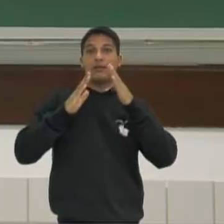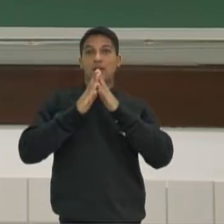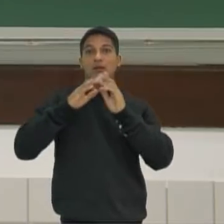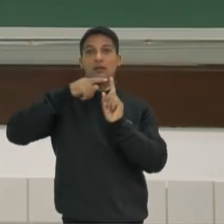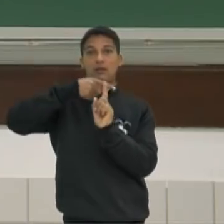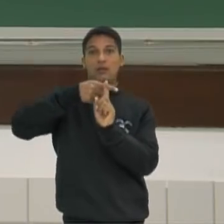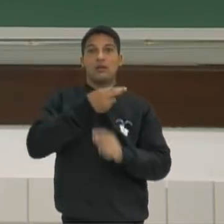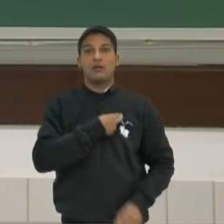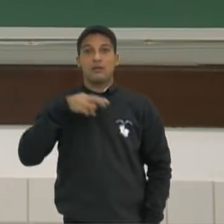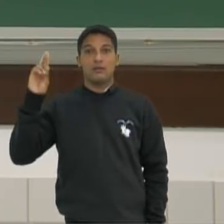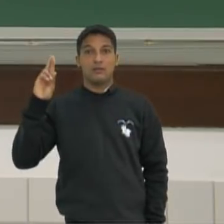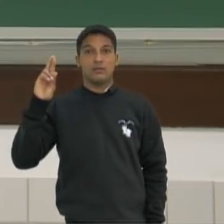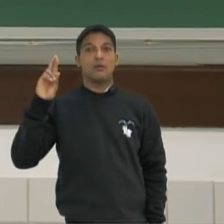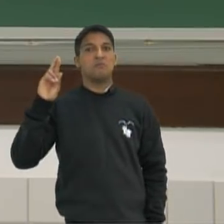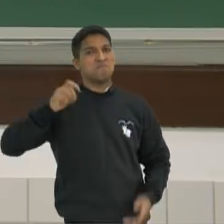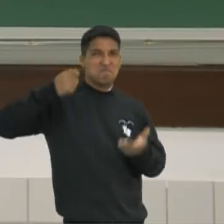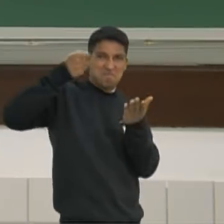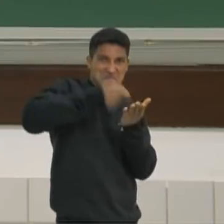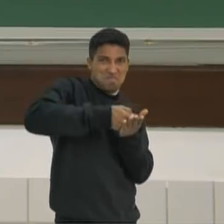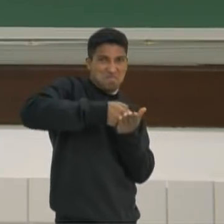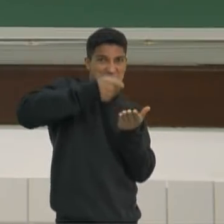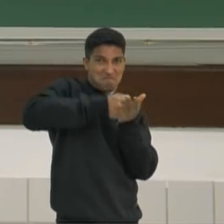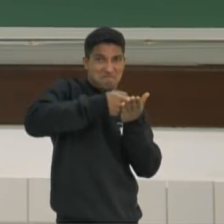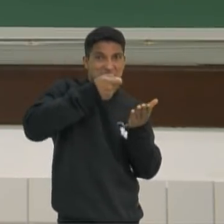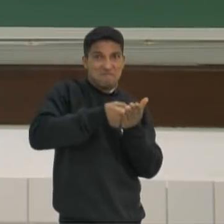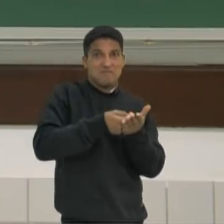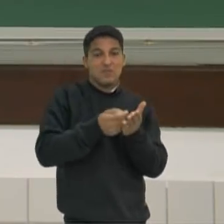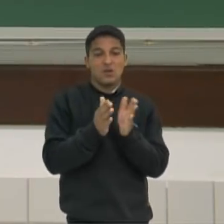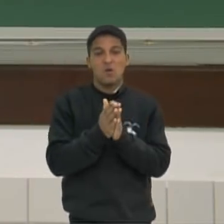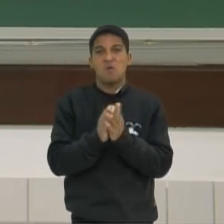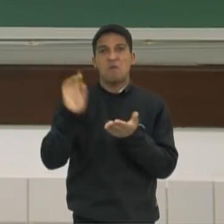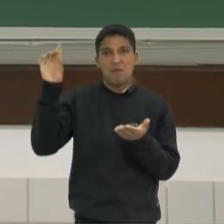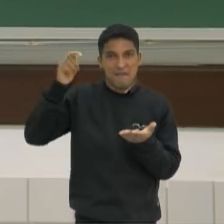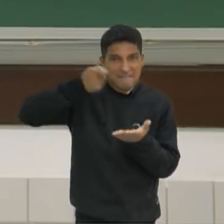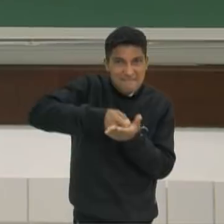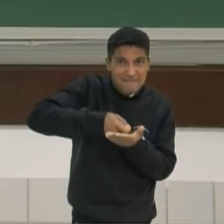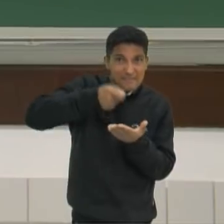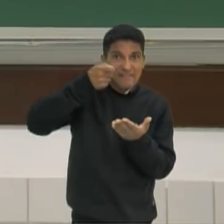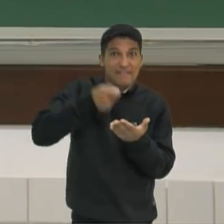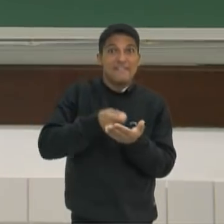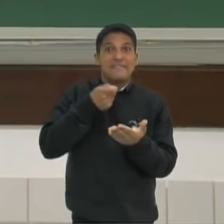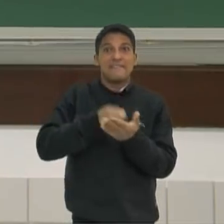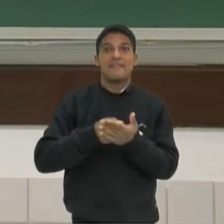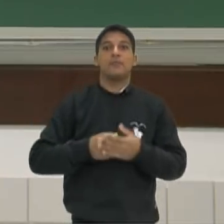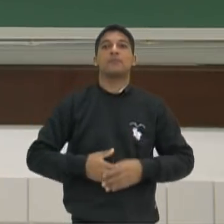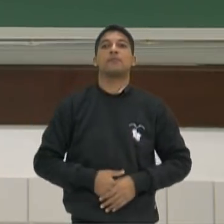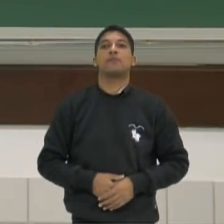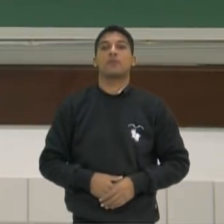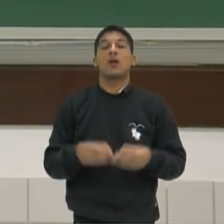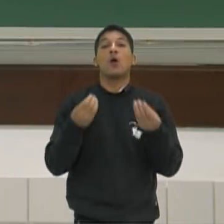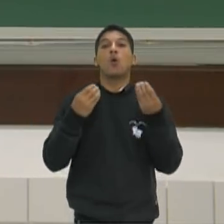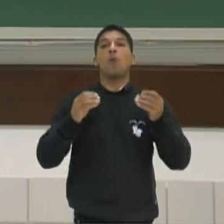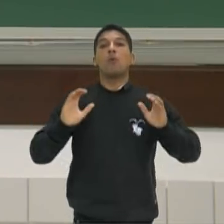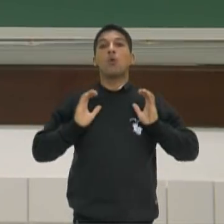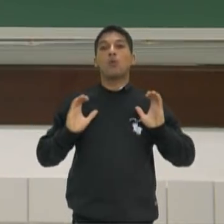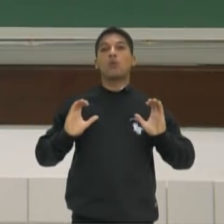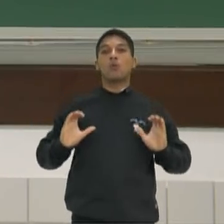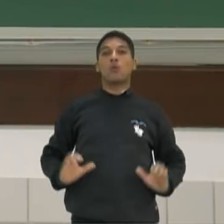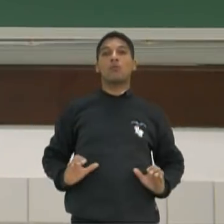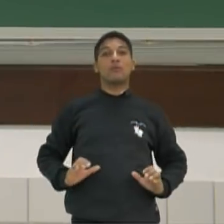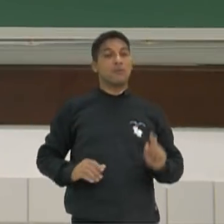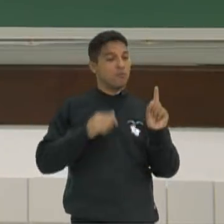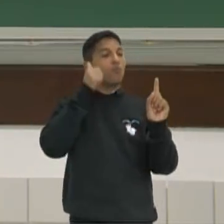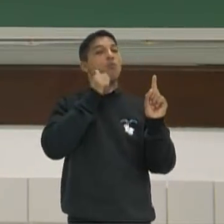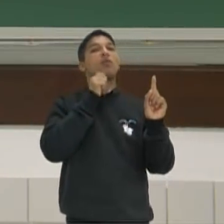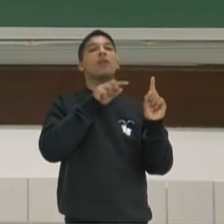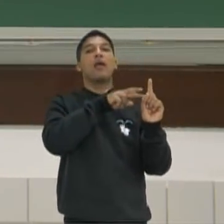os discursos dogmas clericais, eles estavam presentes em também como a mulher iria se comportar e como ela seria vista